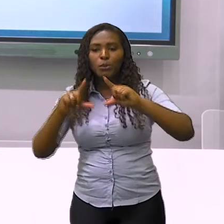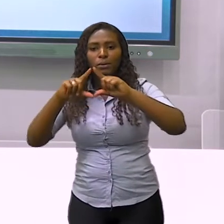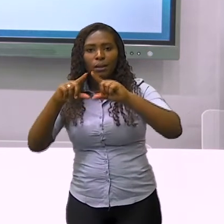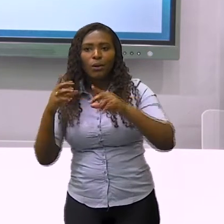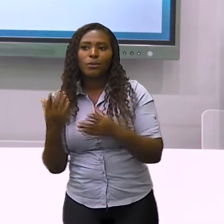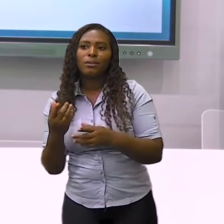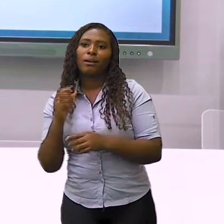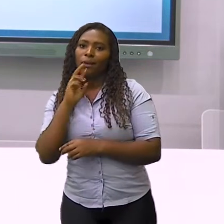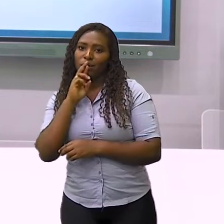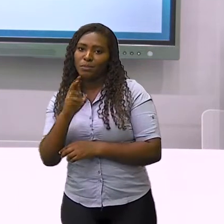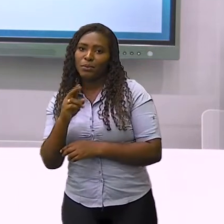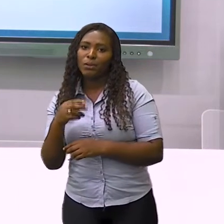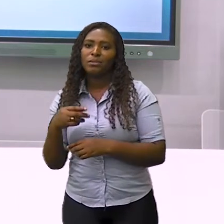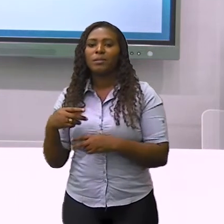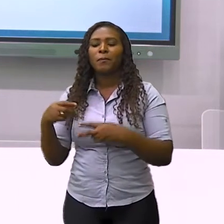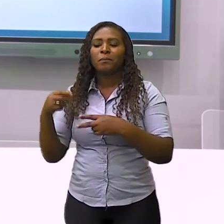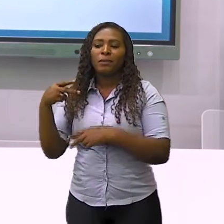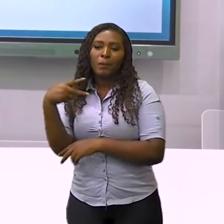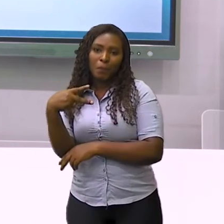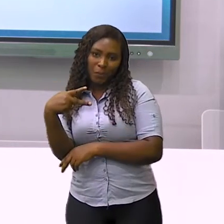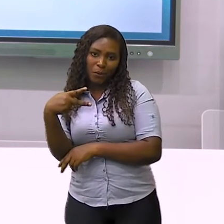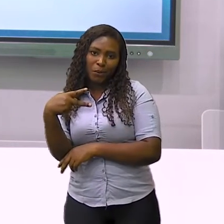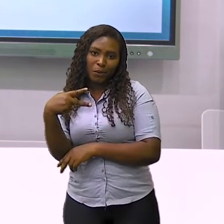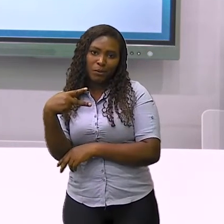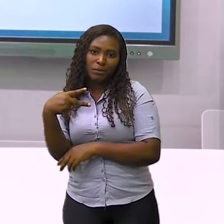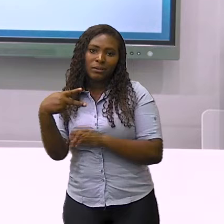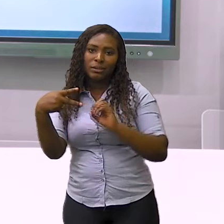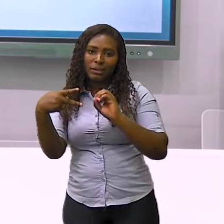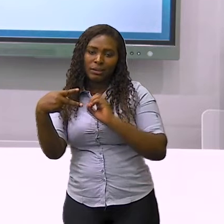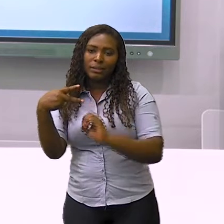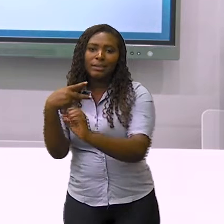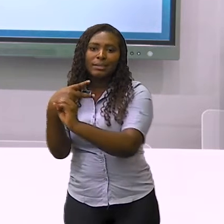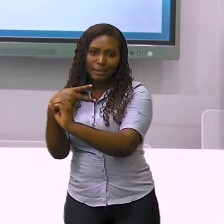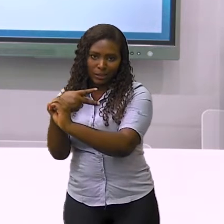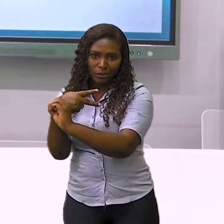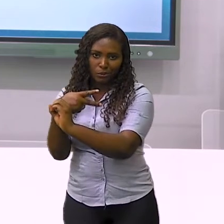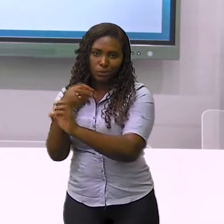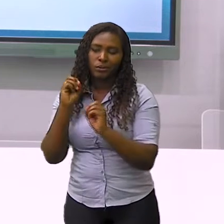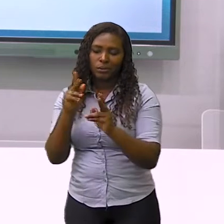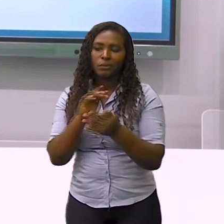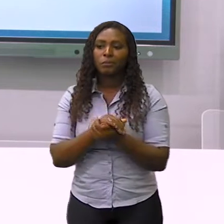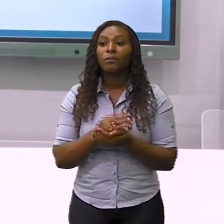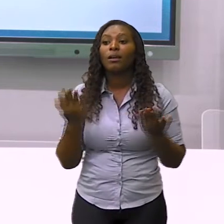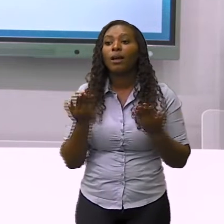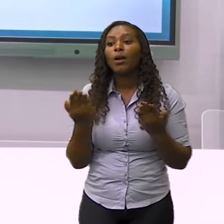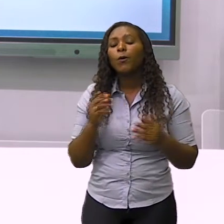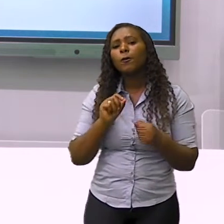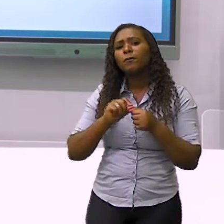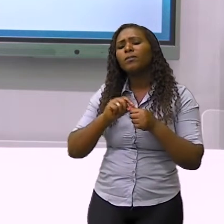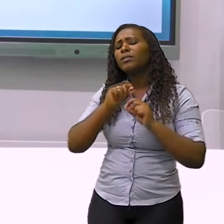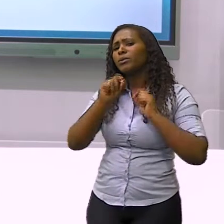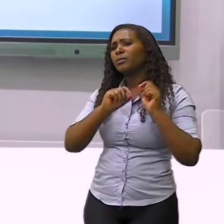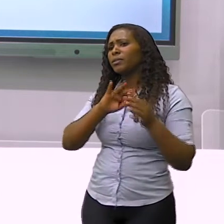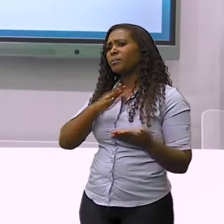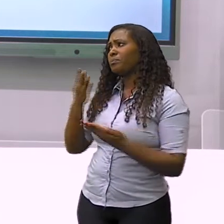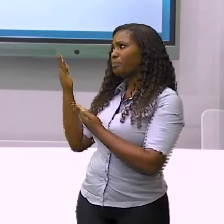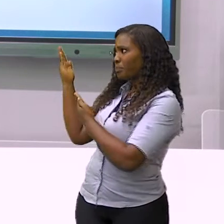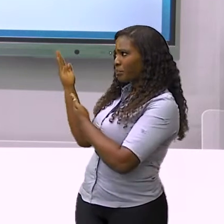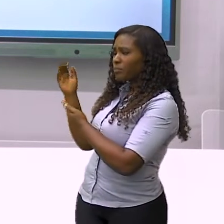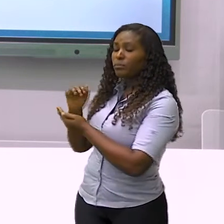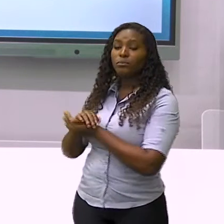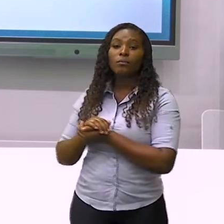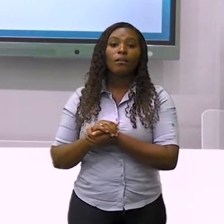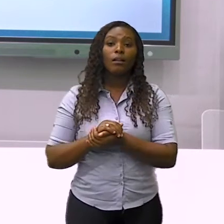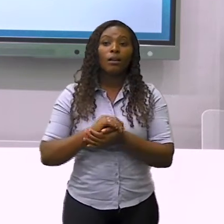tracinho embaixo, que pode ser maior ou igual ao número. Sempre quando você multiplica a equação por menos 1, o